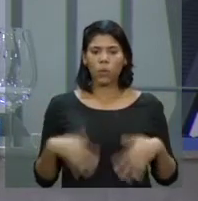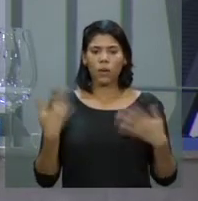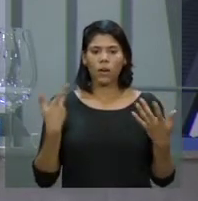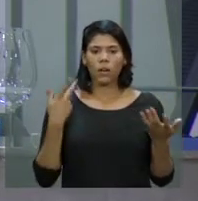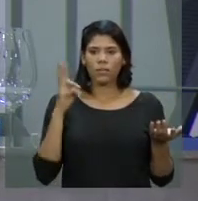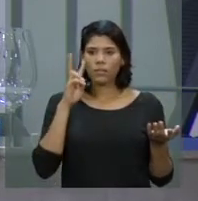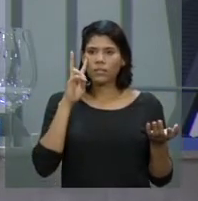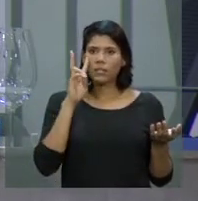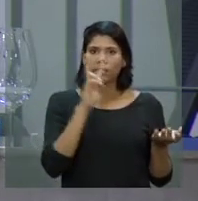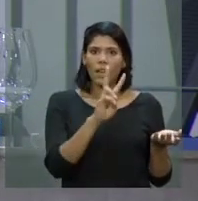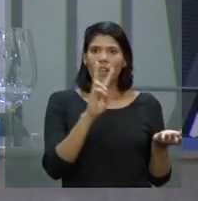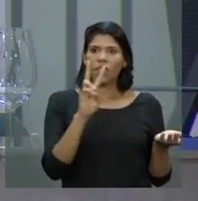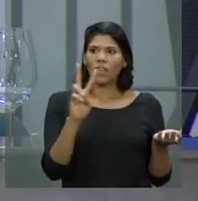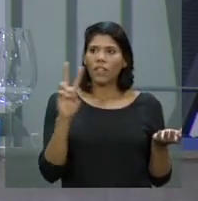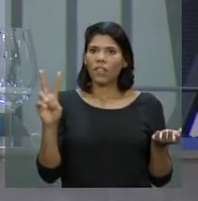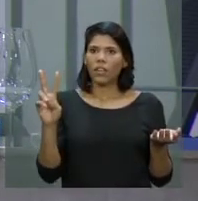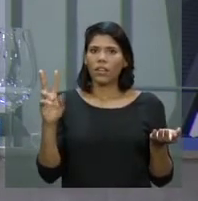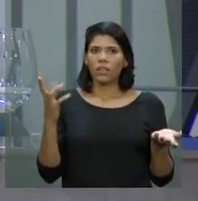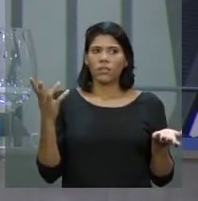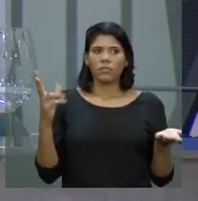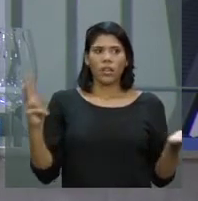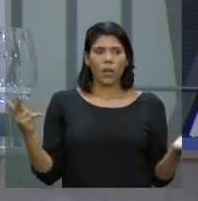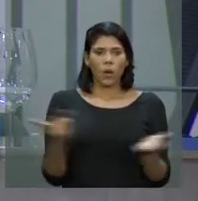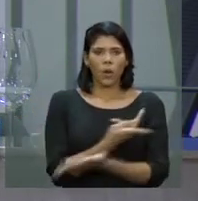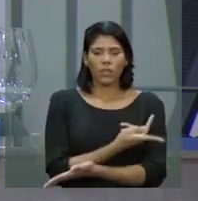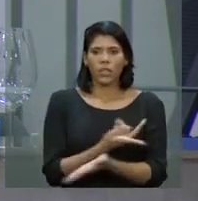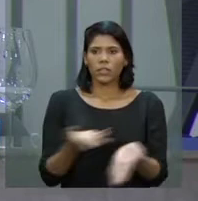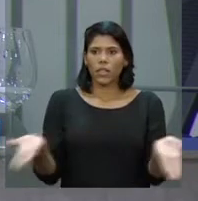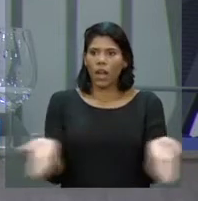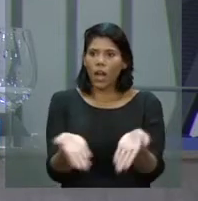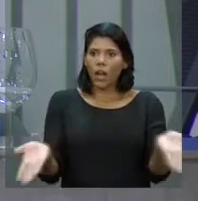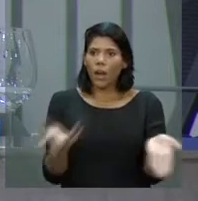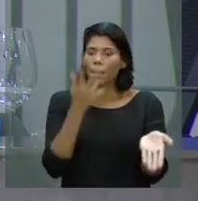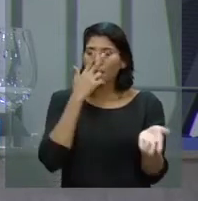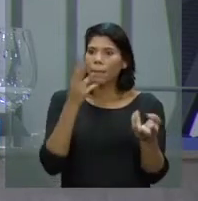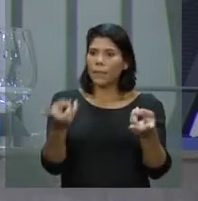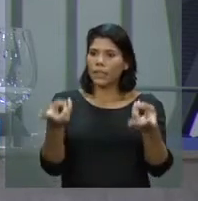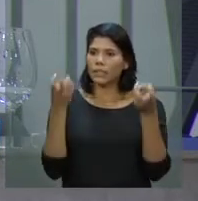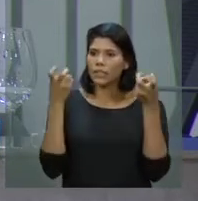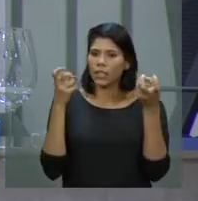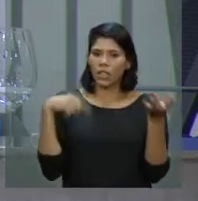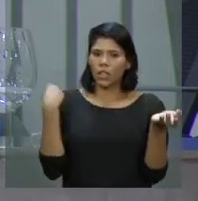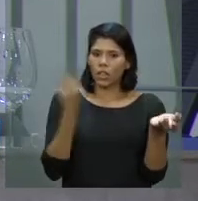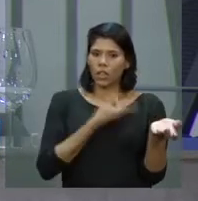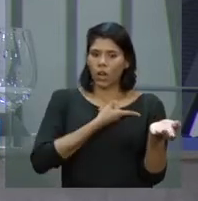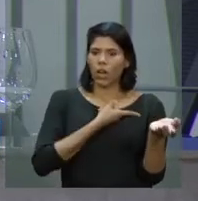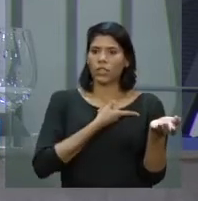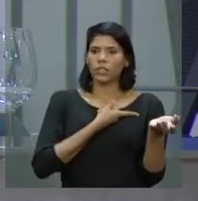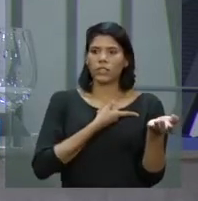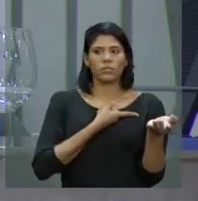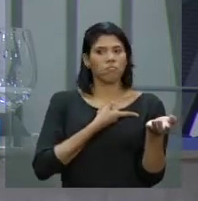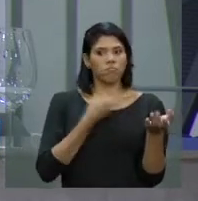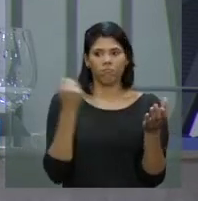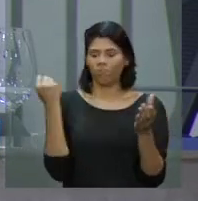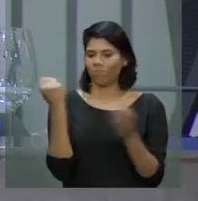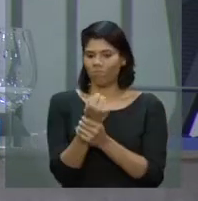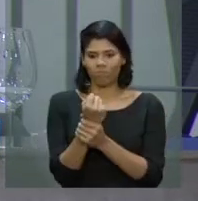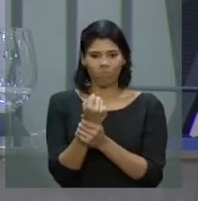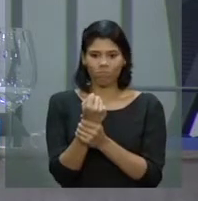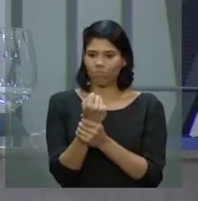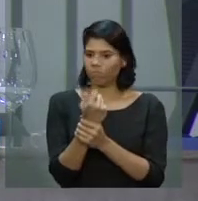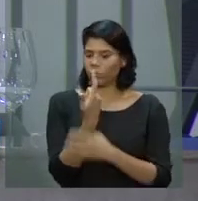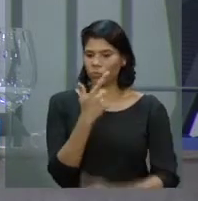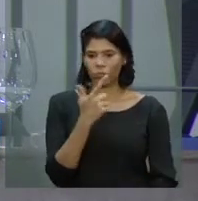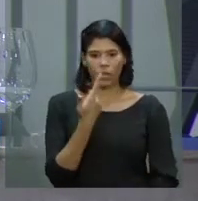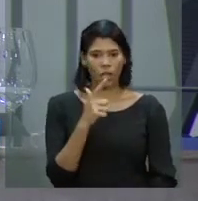essas situações que estão assim, a ocorrer em nosso país, nós percebemos que ainda somos bastante fragilizados e